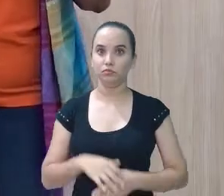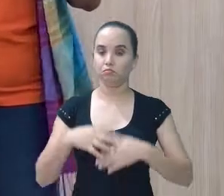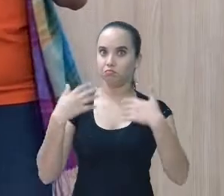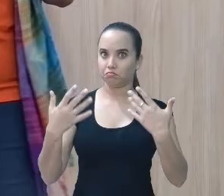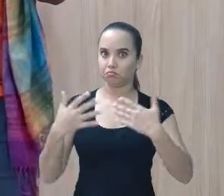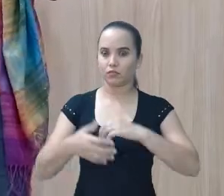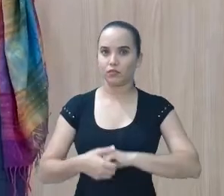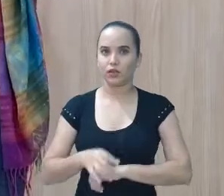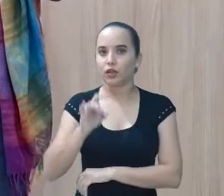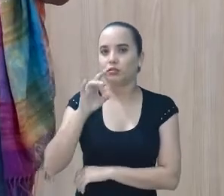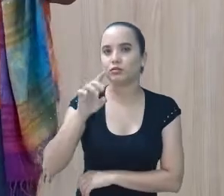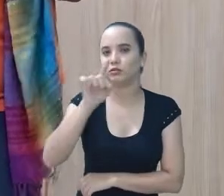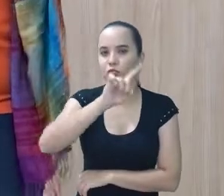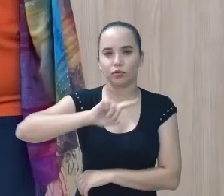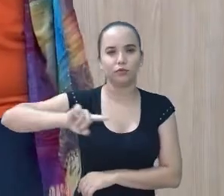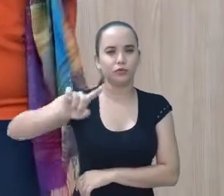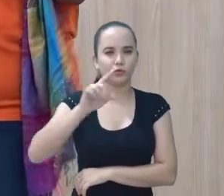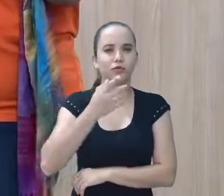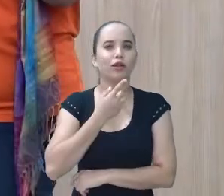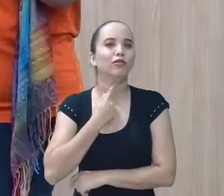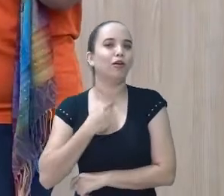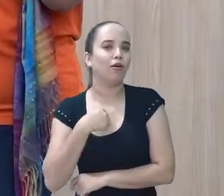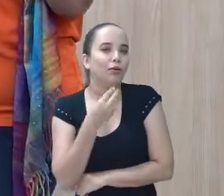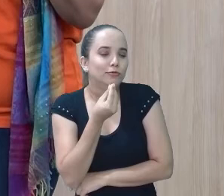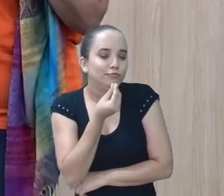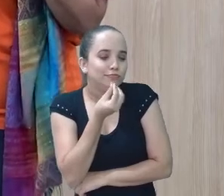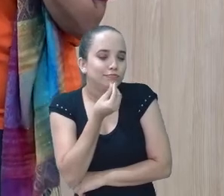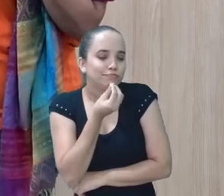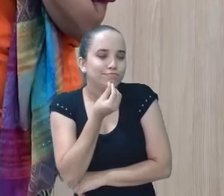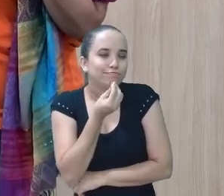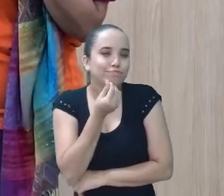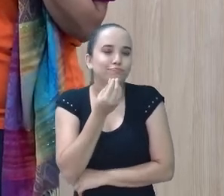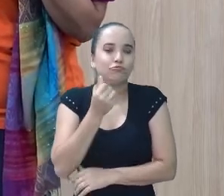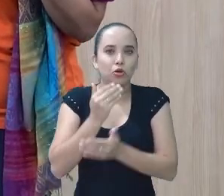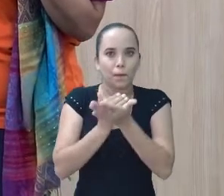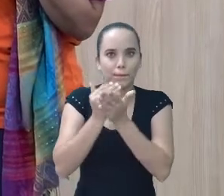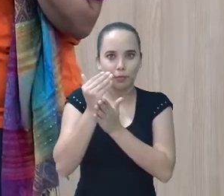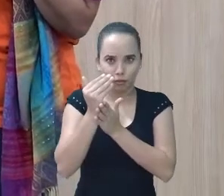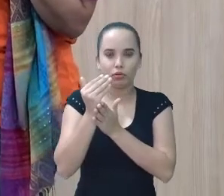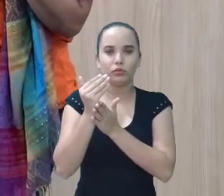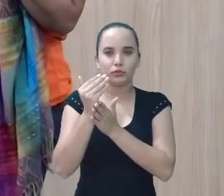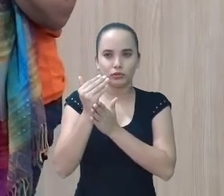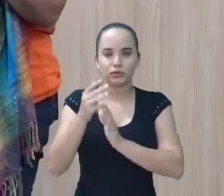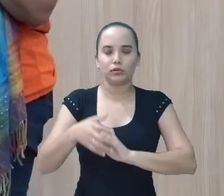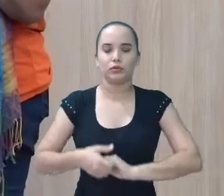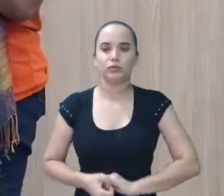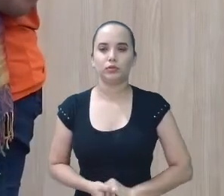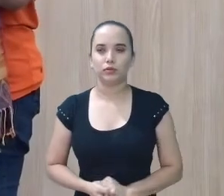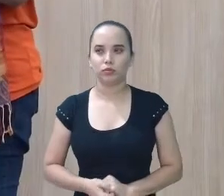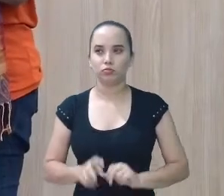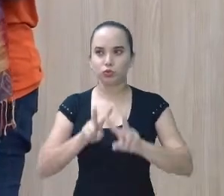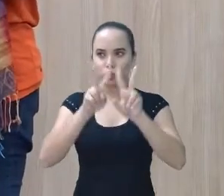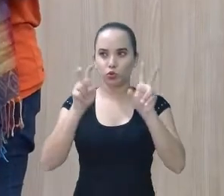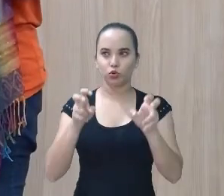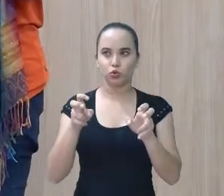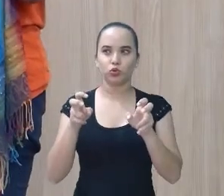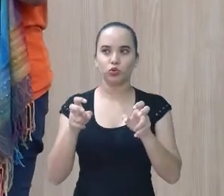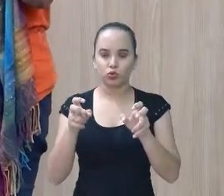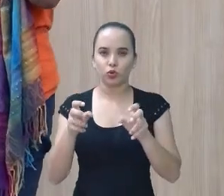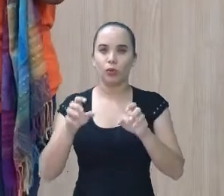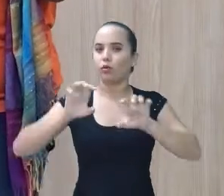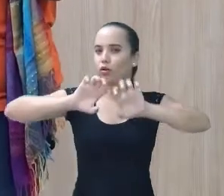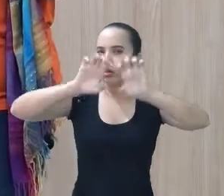Bom, foi só um gostinho, né? Só para a gente dar aquela contextualizada sobre essa questão, a questão